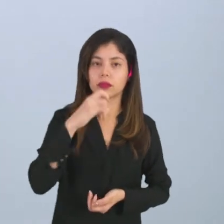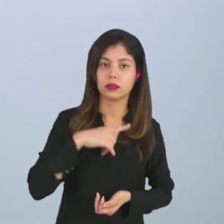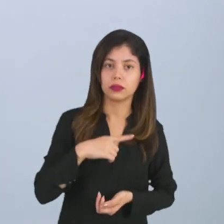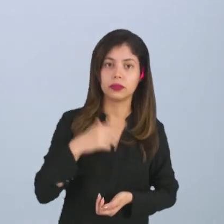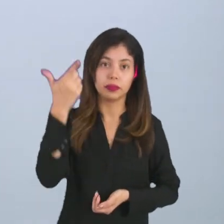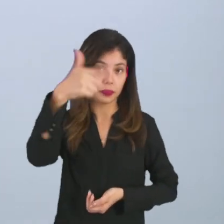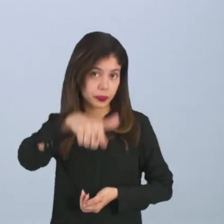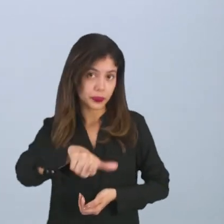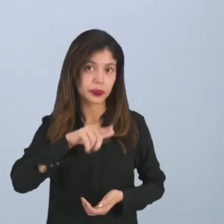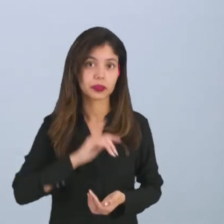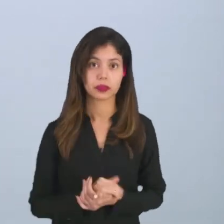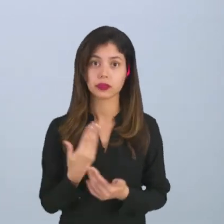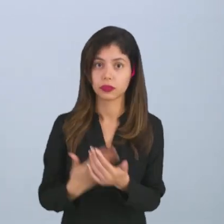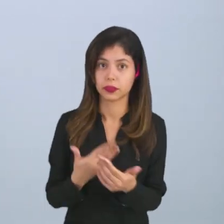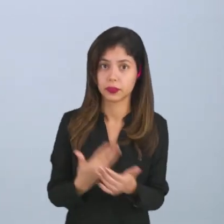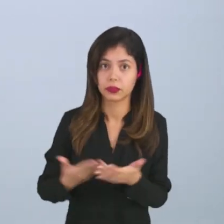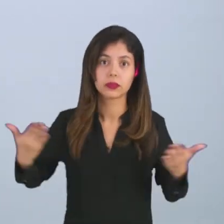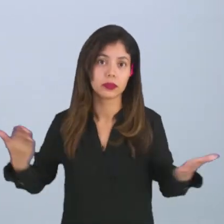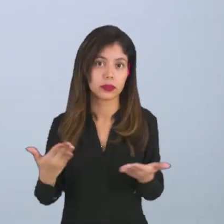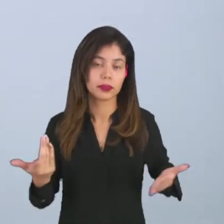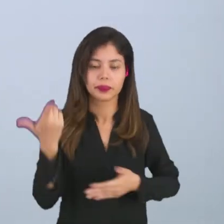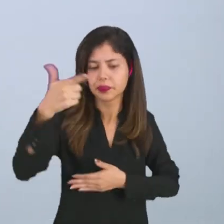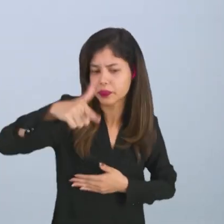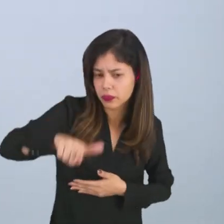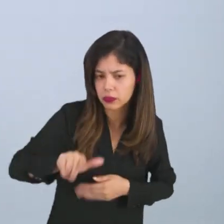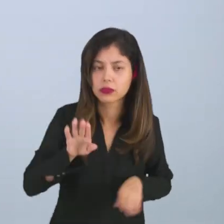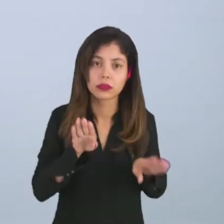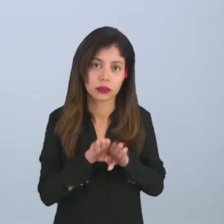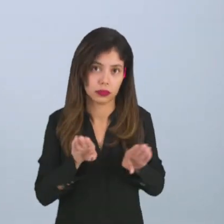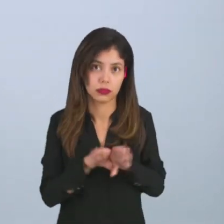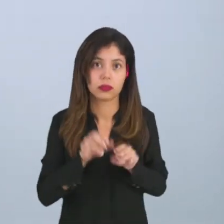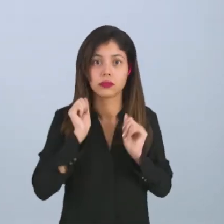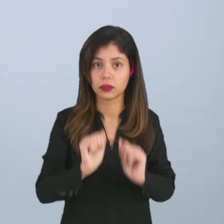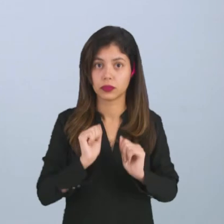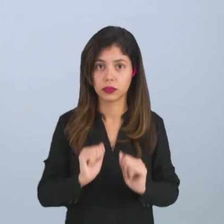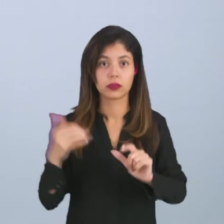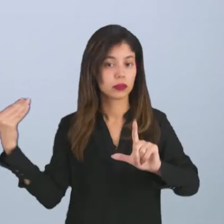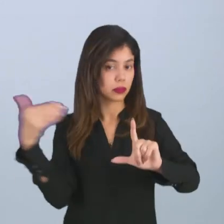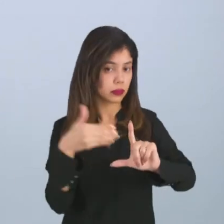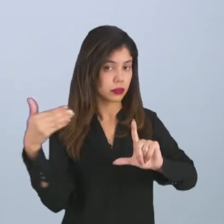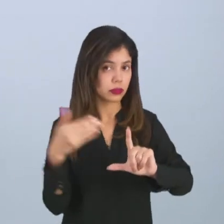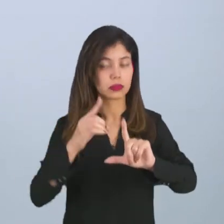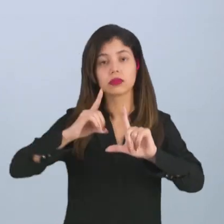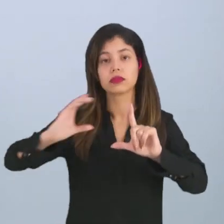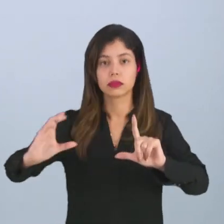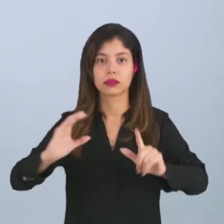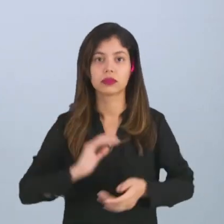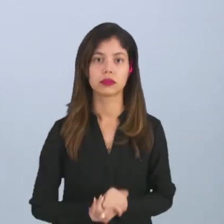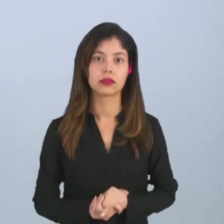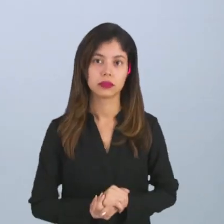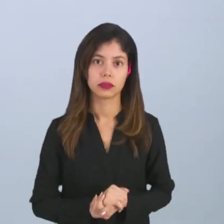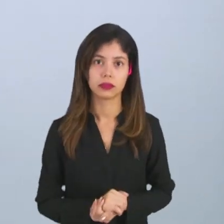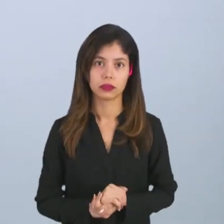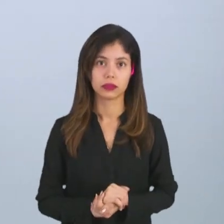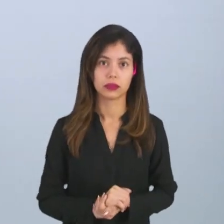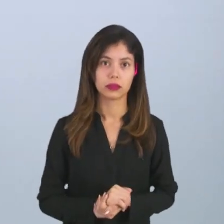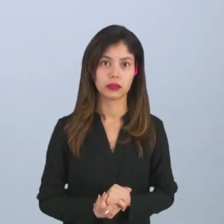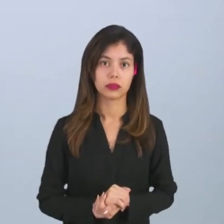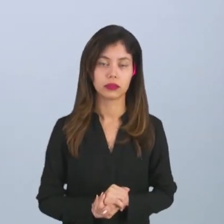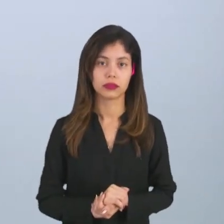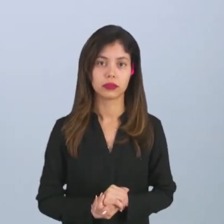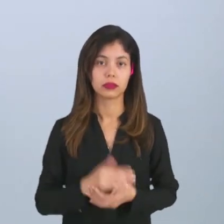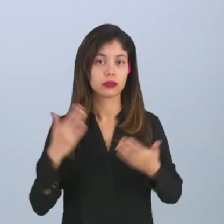quer assistir novamente essa aula, né? Se você quer reprisar essa aula, você pode acessar também a nossa plataforma Eduque.